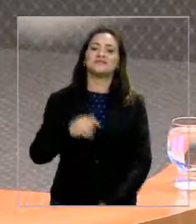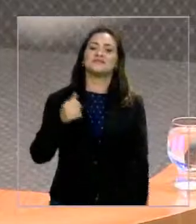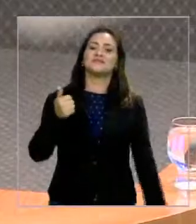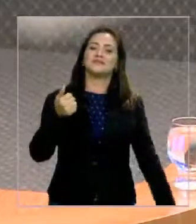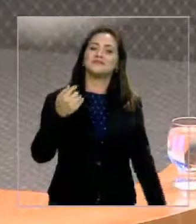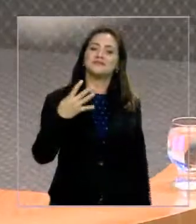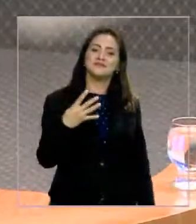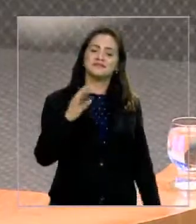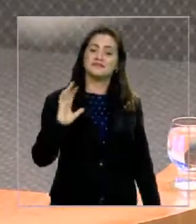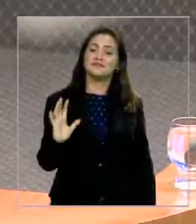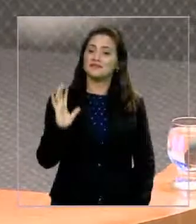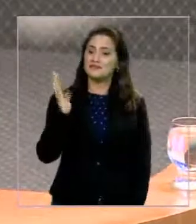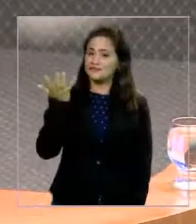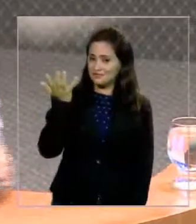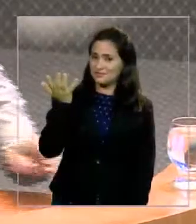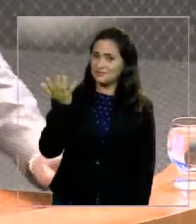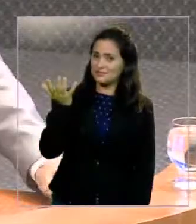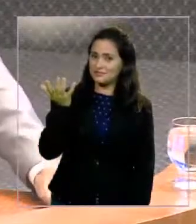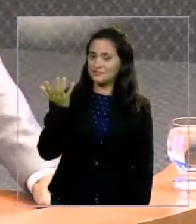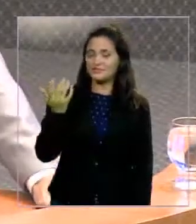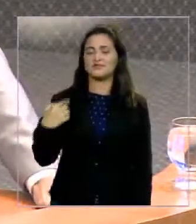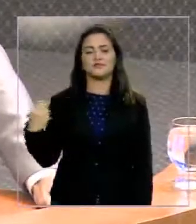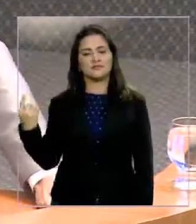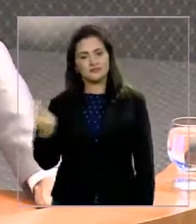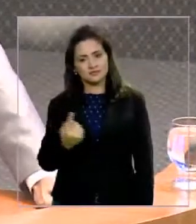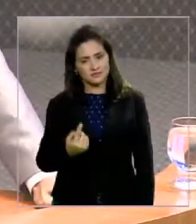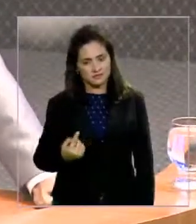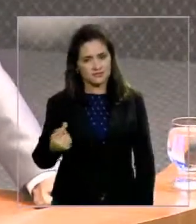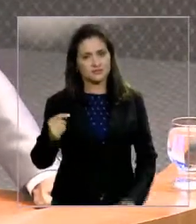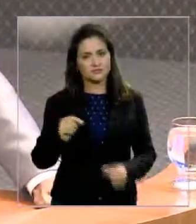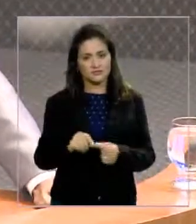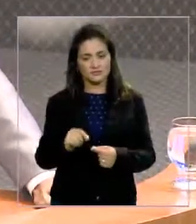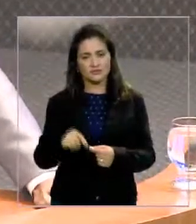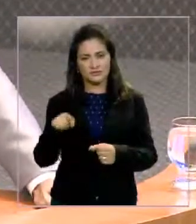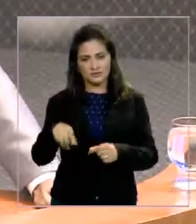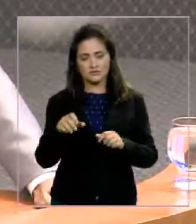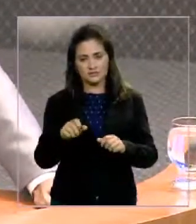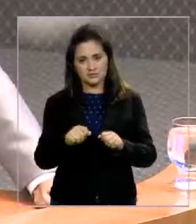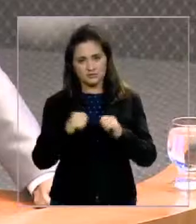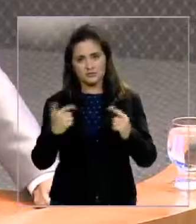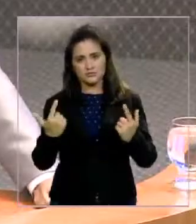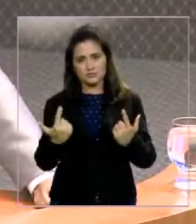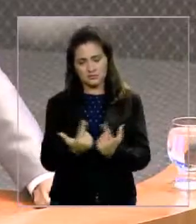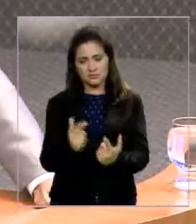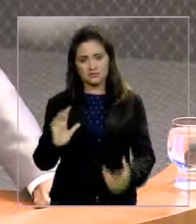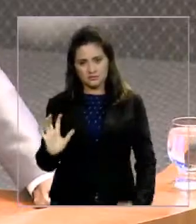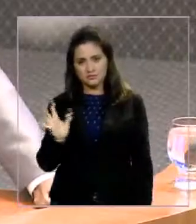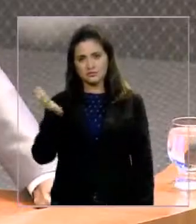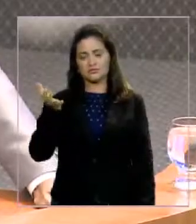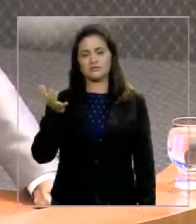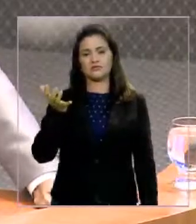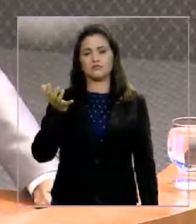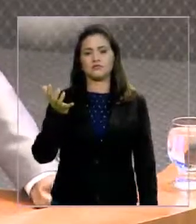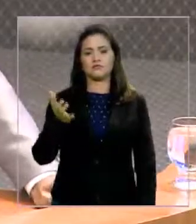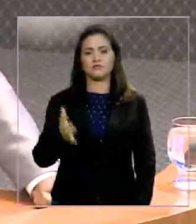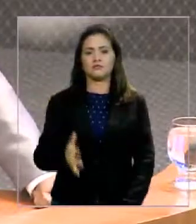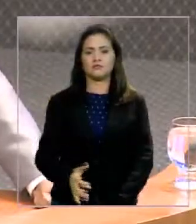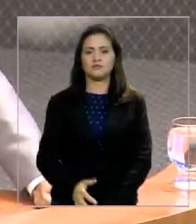digo realizamos, eu uso o plural, realizamos, a Assembleia Legislativa do Estado do Maranhão realizou, quando eu digo